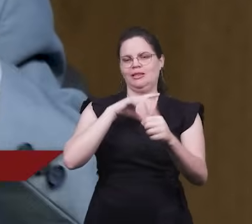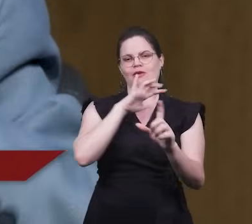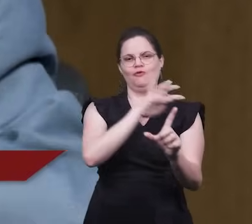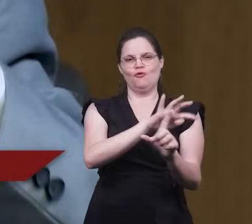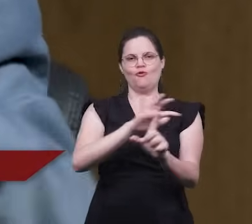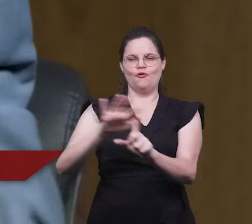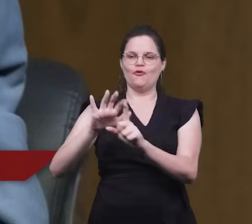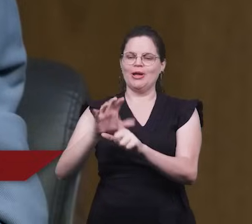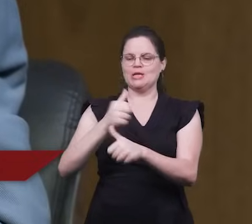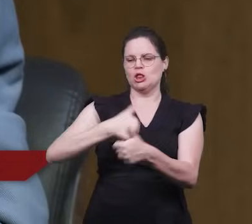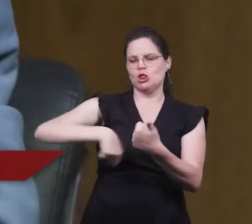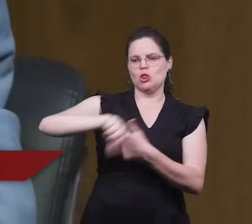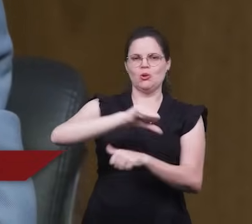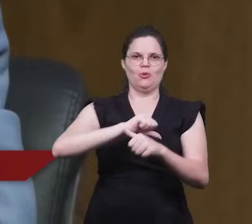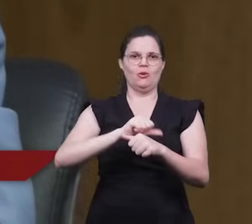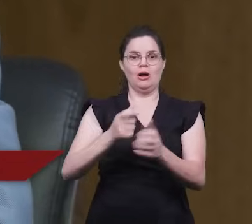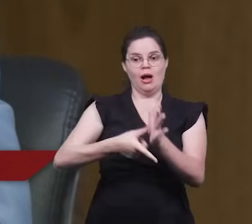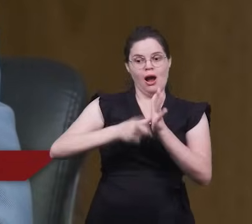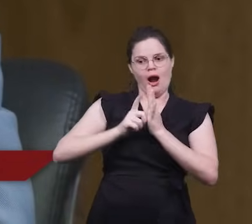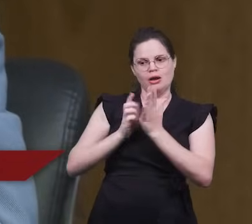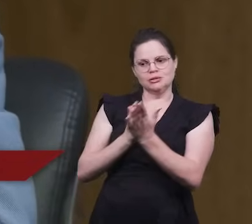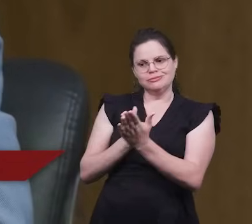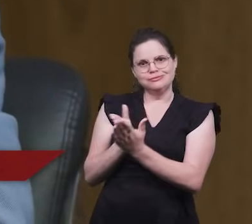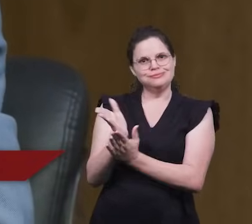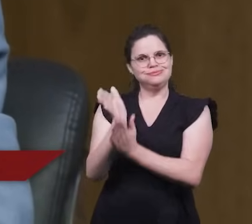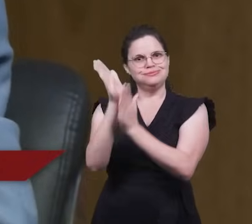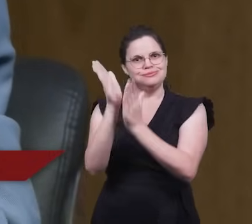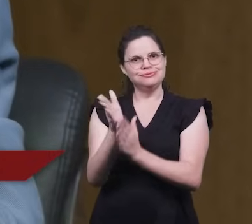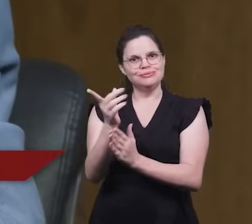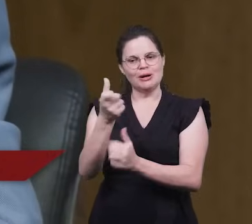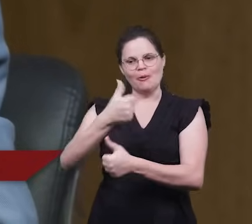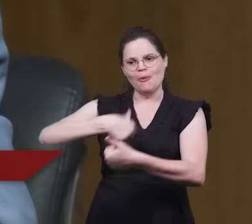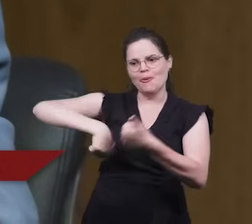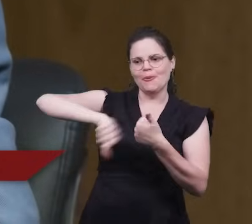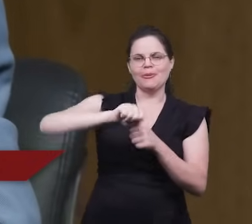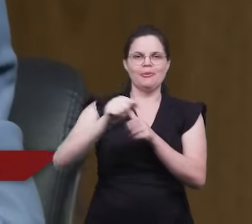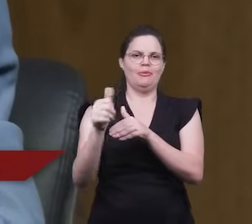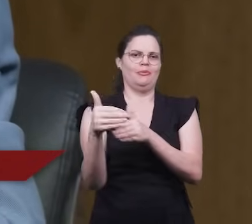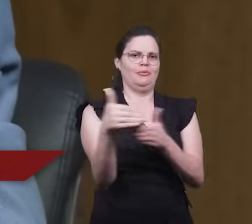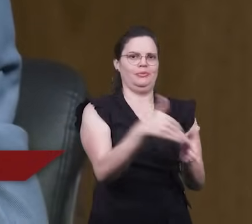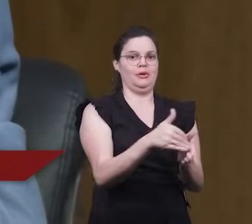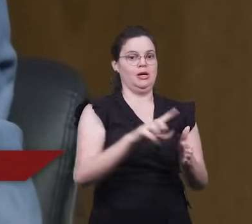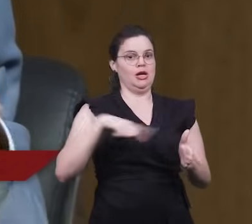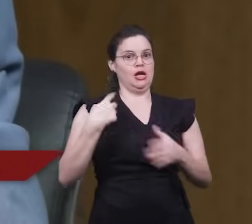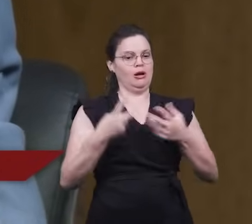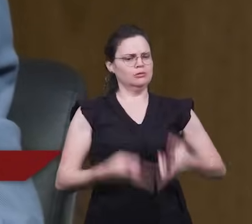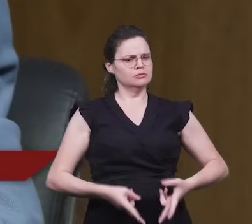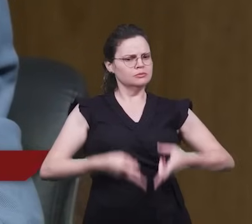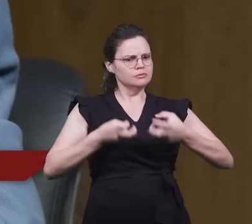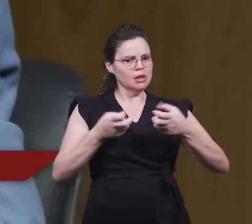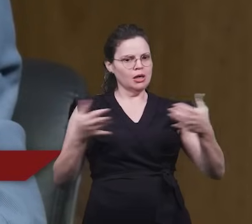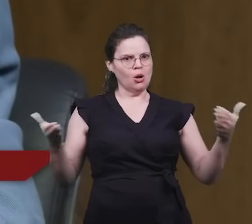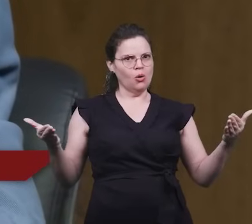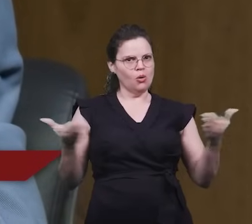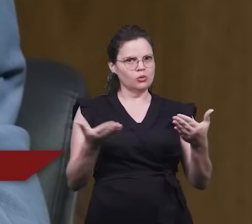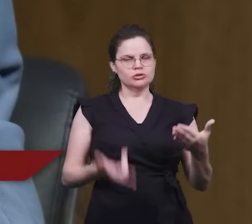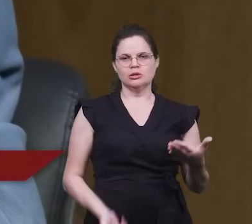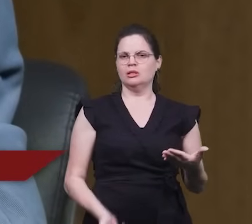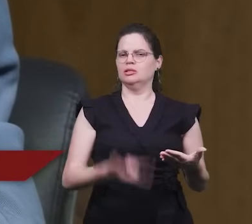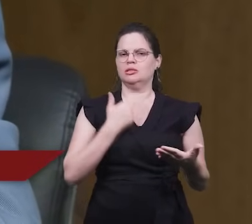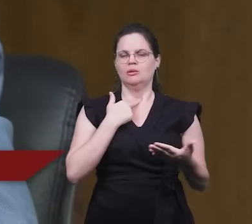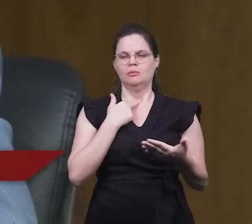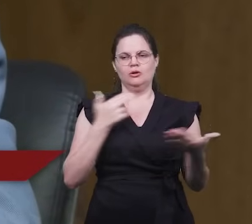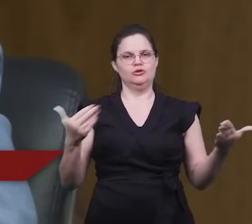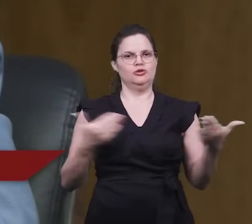sofreu essas mudanças e que nós estamos observando para não permitir que isso